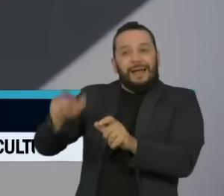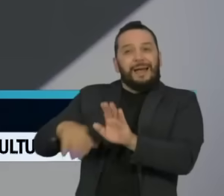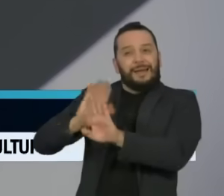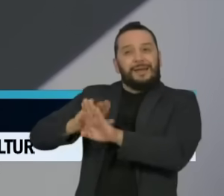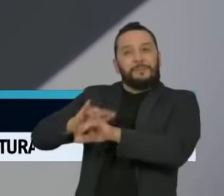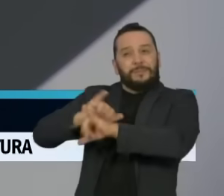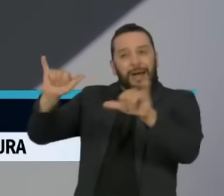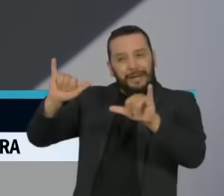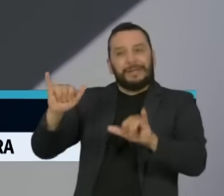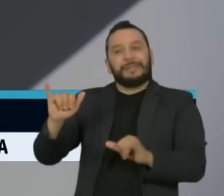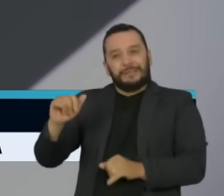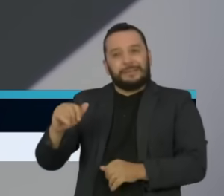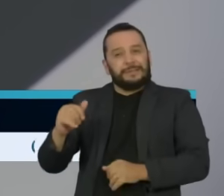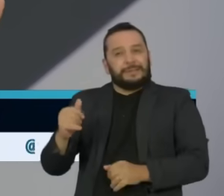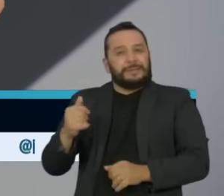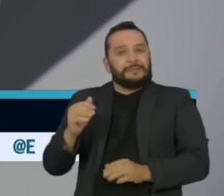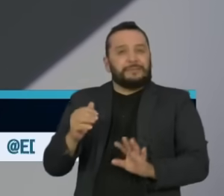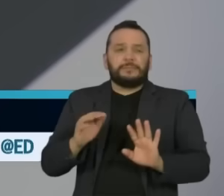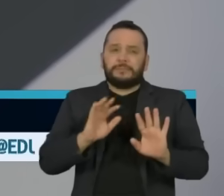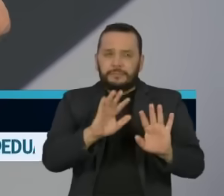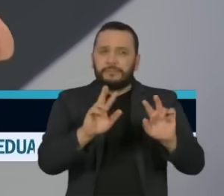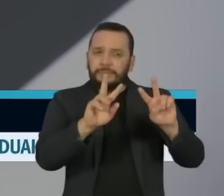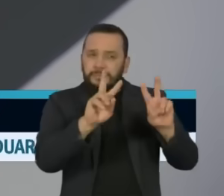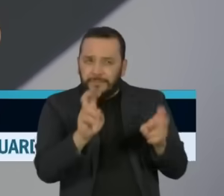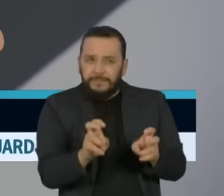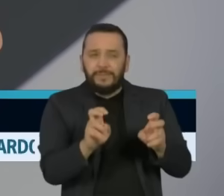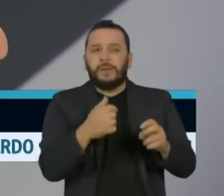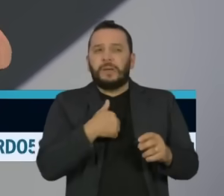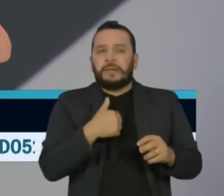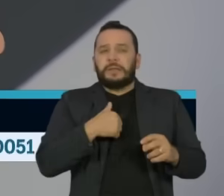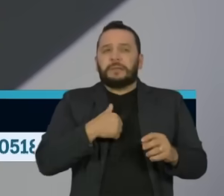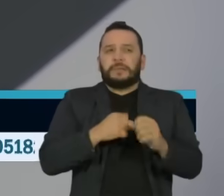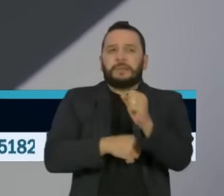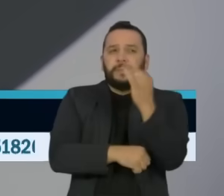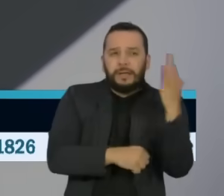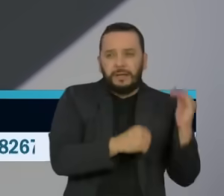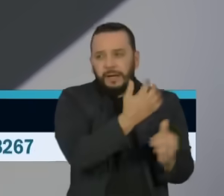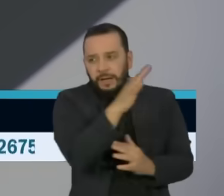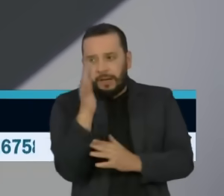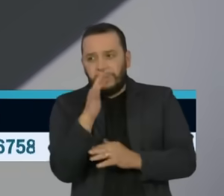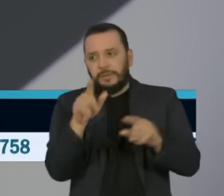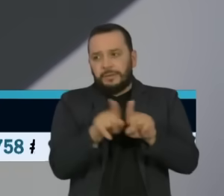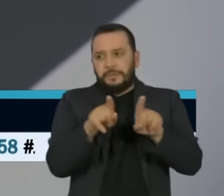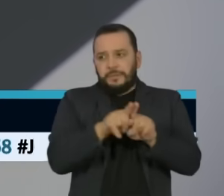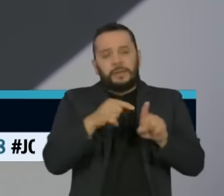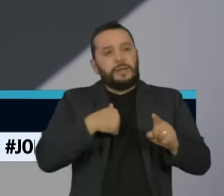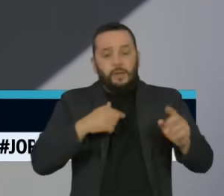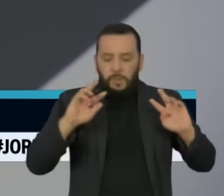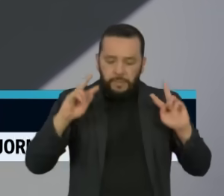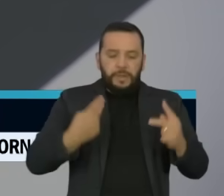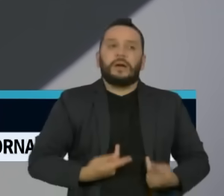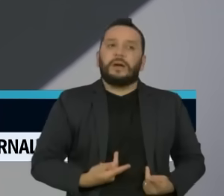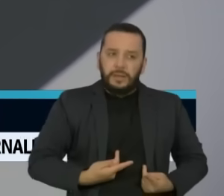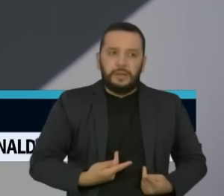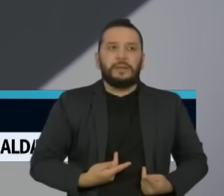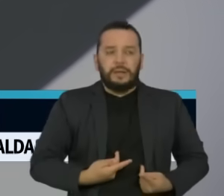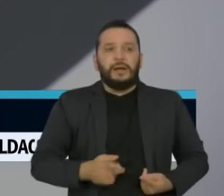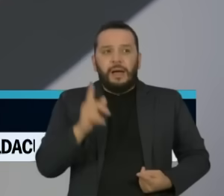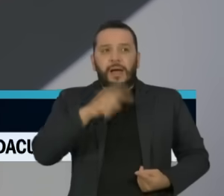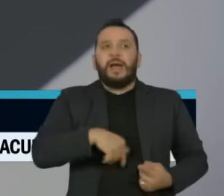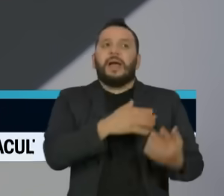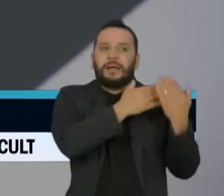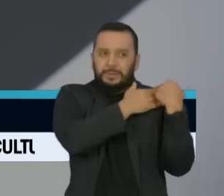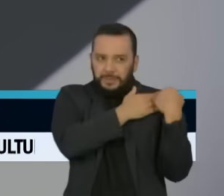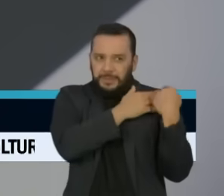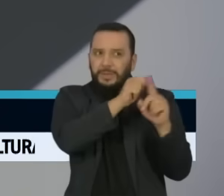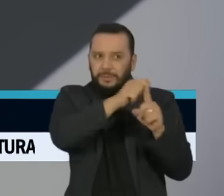por isso que essas questões ambientais ou mais humanitárias, elas têm que saber se estão ligadas ao setor de responsabilidade social ou de